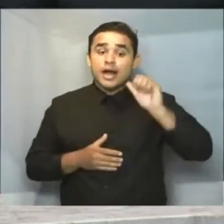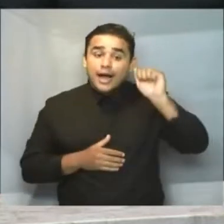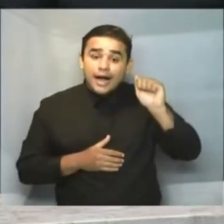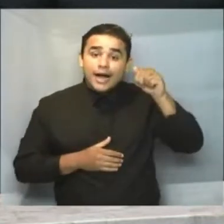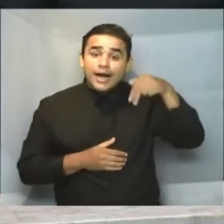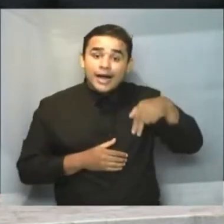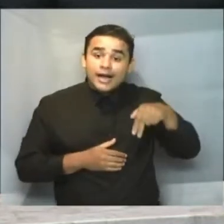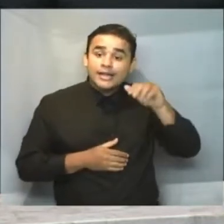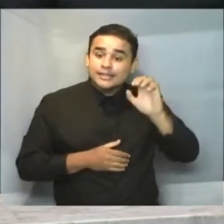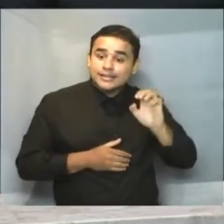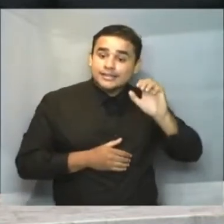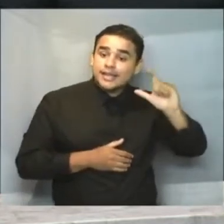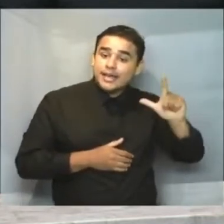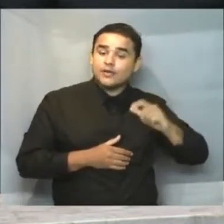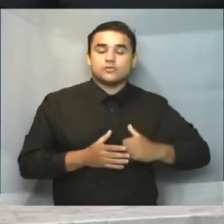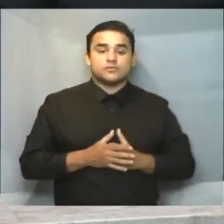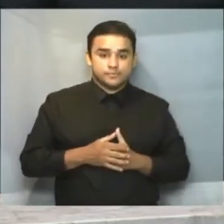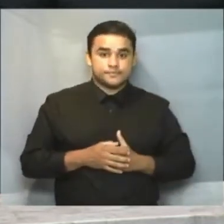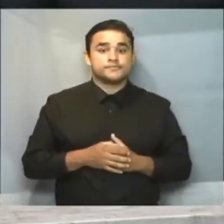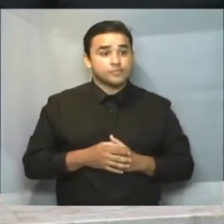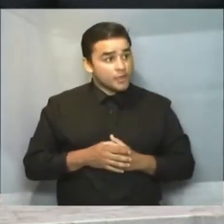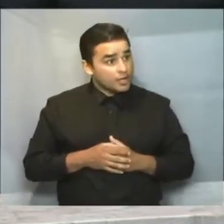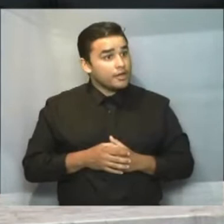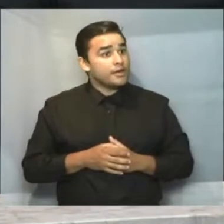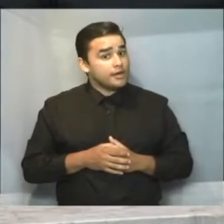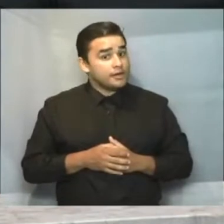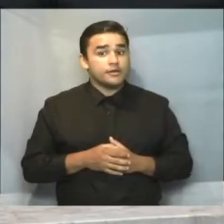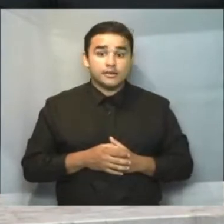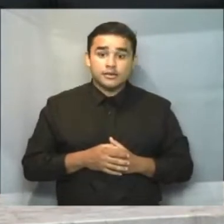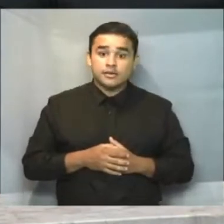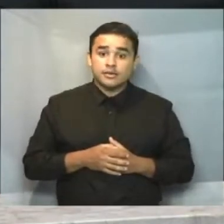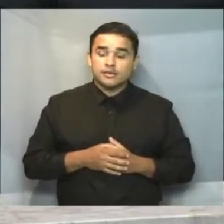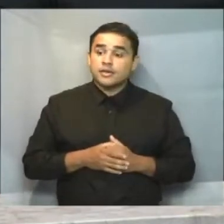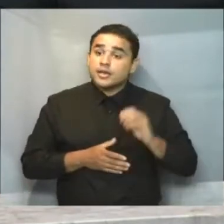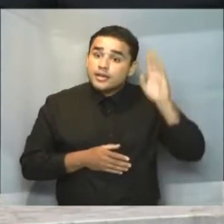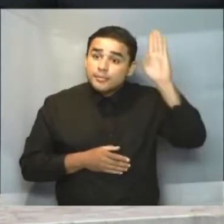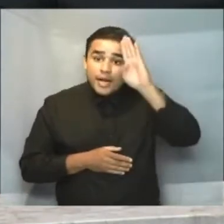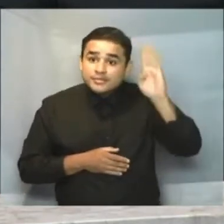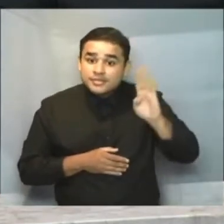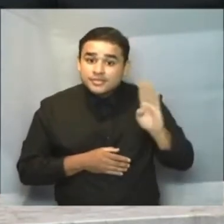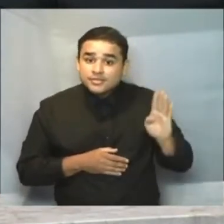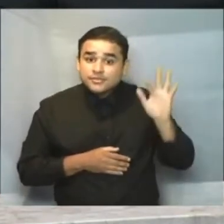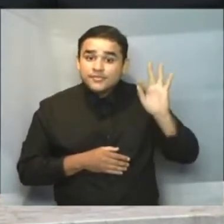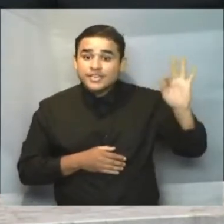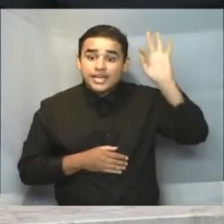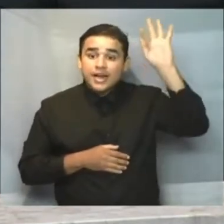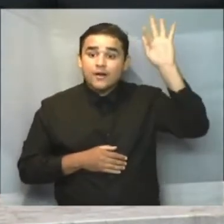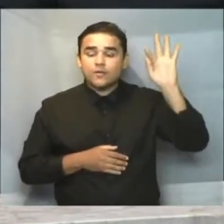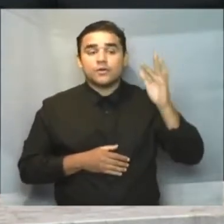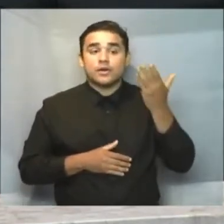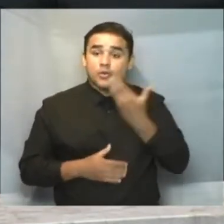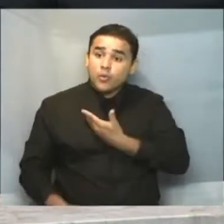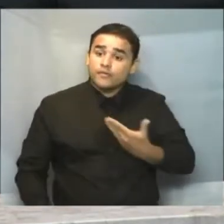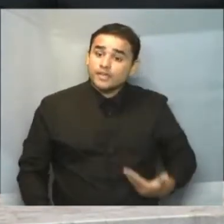Agência Nacional de Energia Elétrica. É uma agência ligada a quem? Ao governo